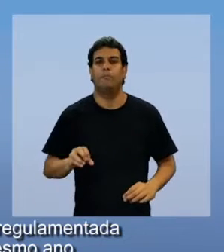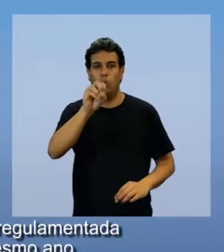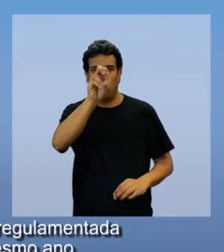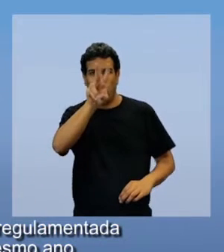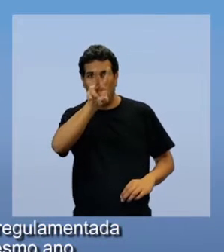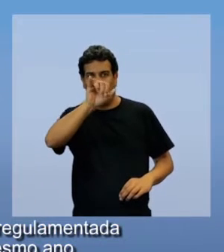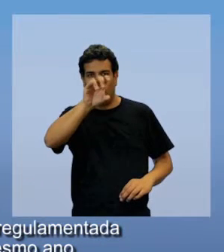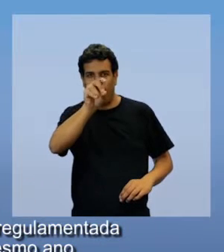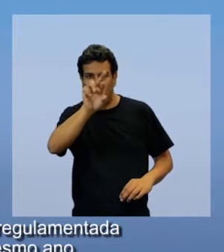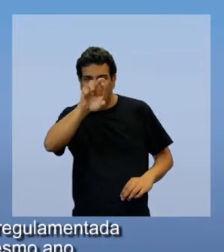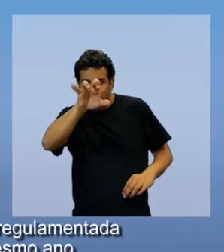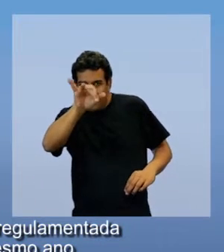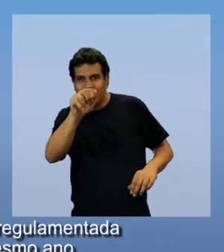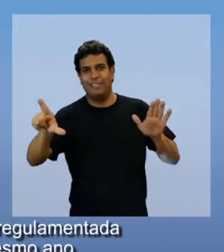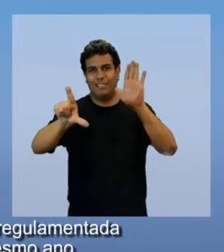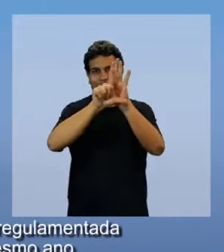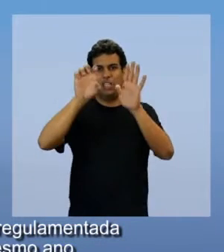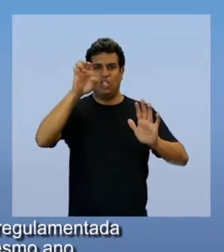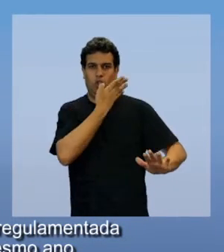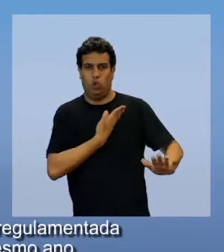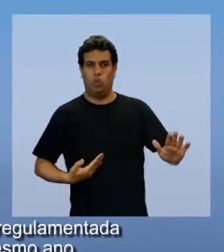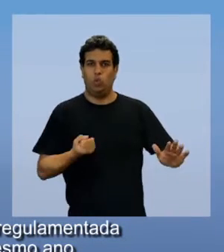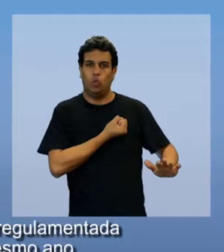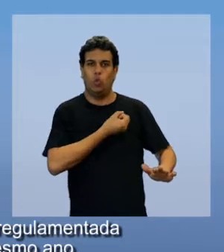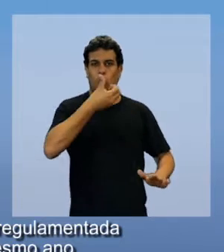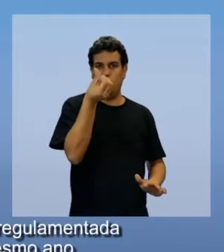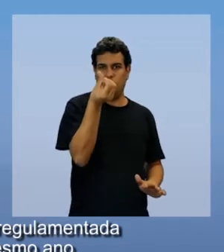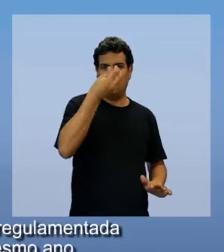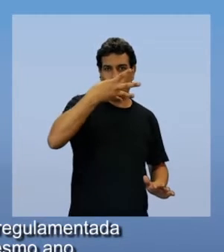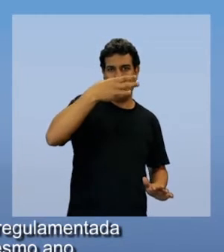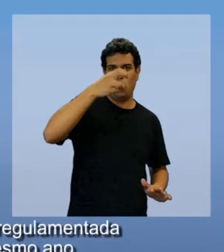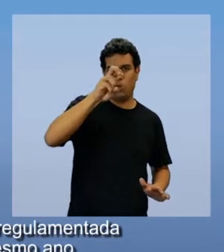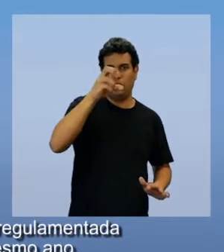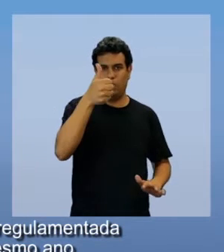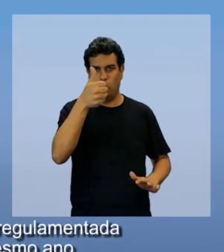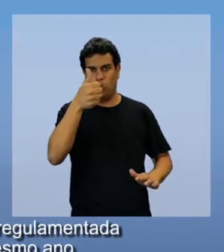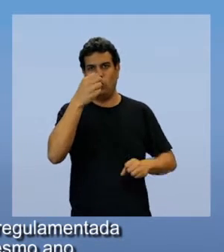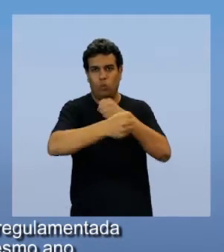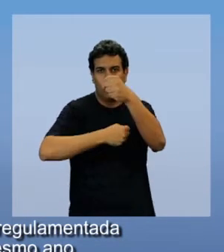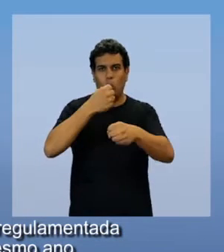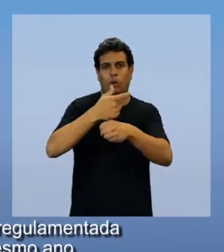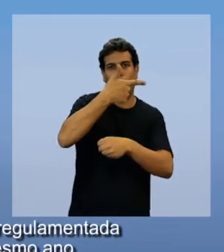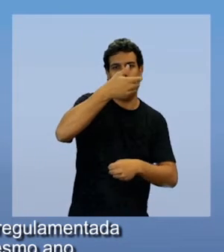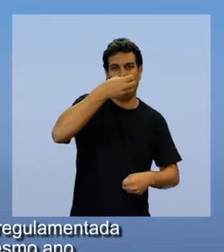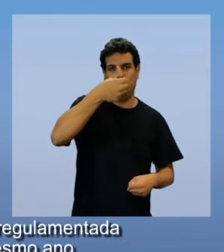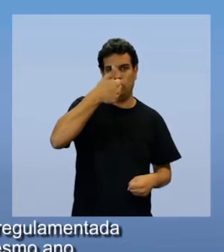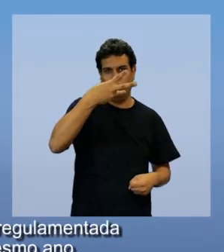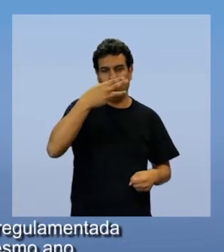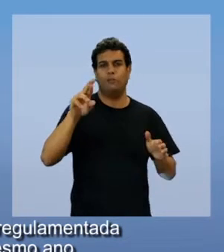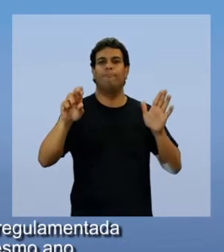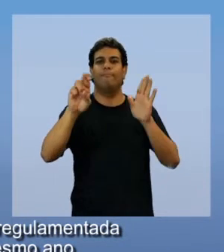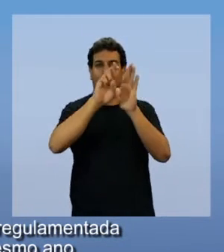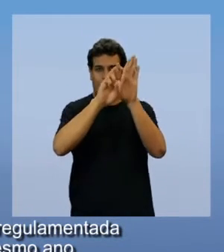Atualmente, a ouvidoria é regida pela Lei Estadual nº 6451 de 2013 e regulamentada pela